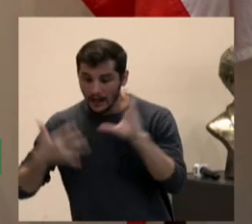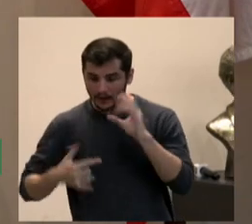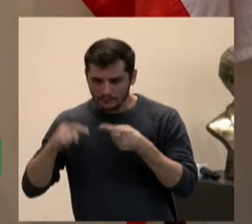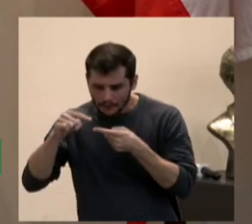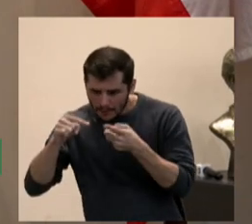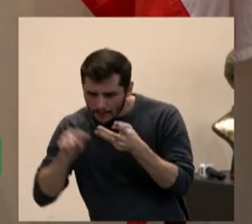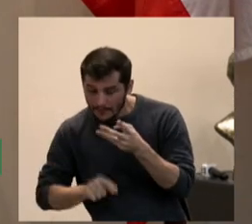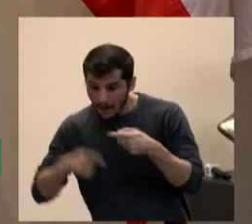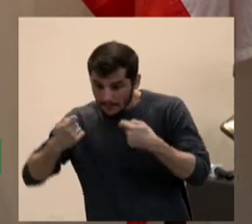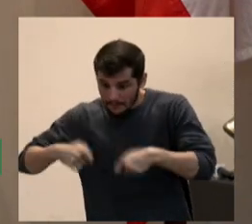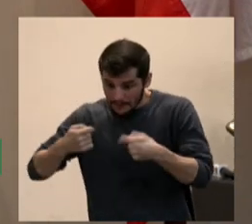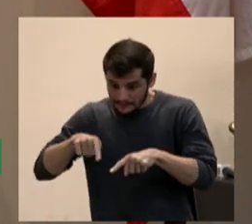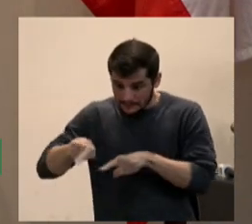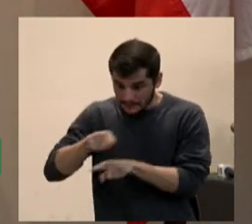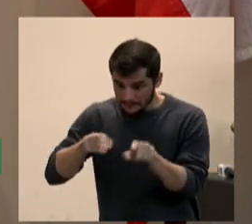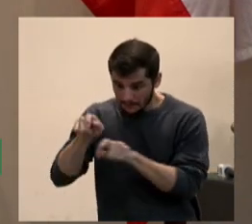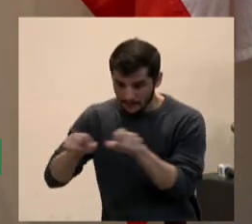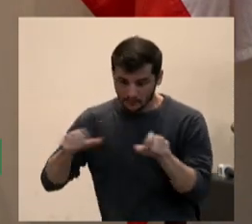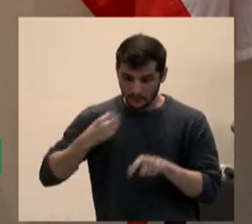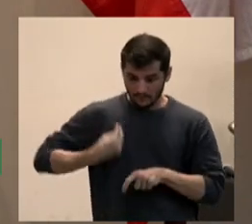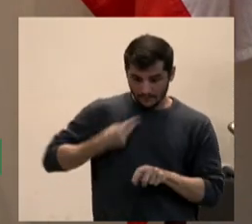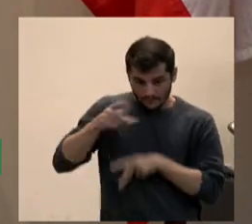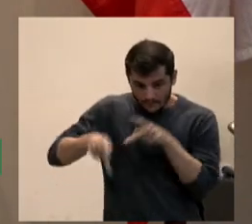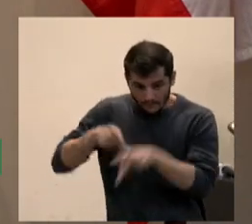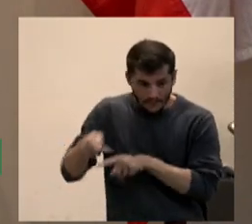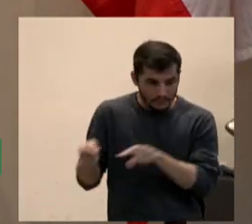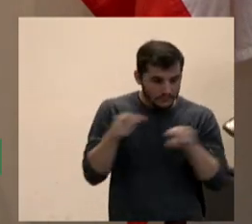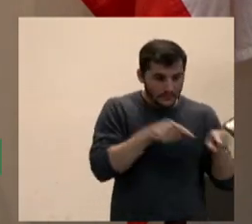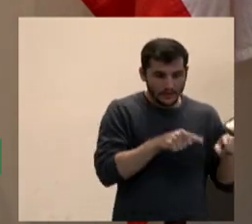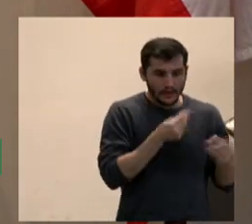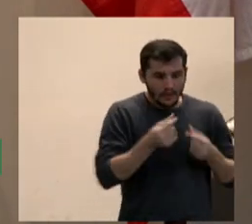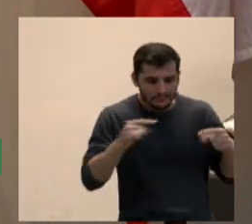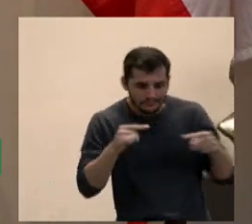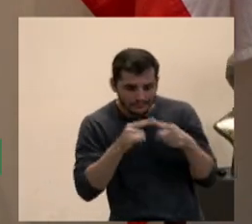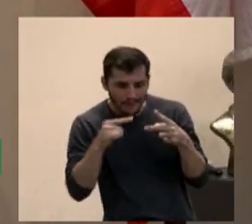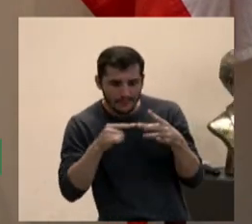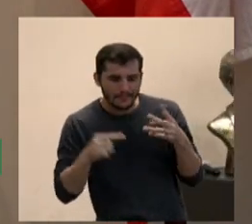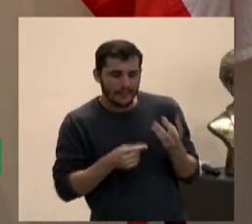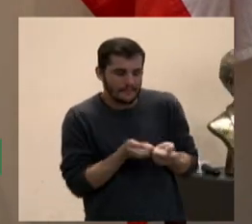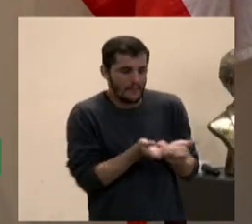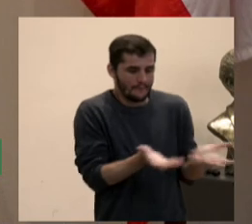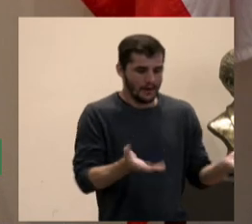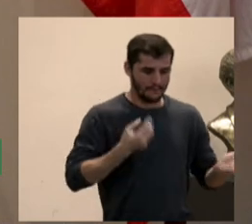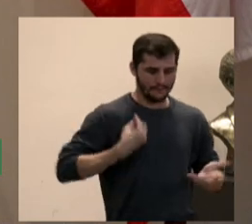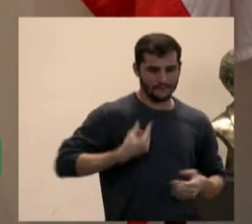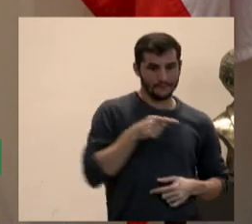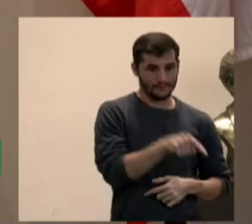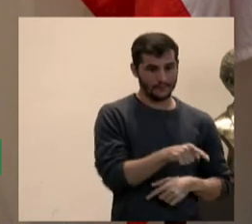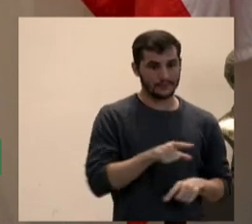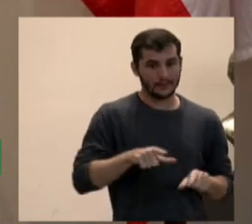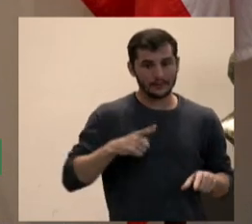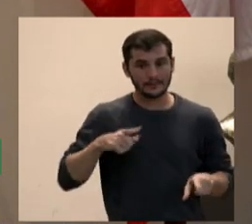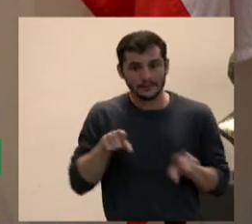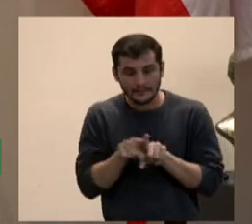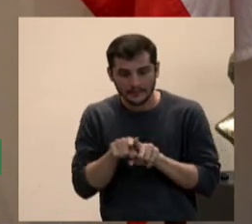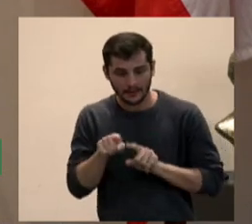as necessidades da população demandante, ela continua sendo ofertada no